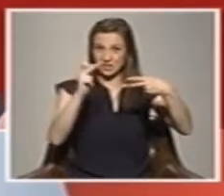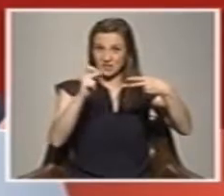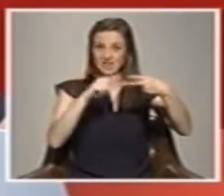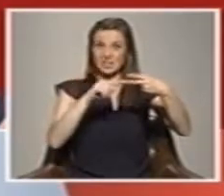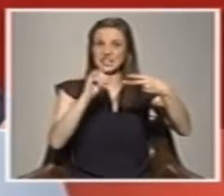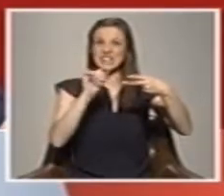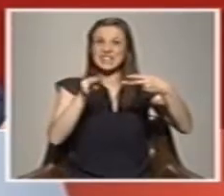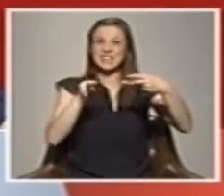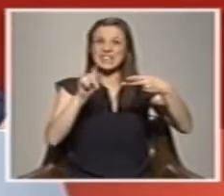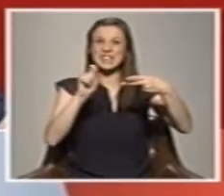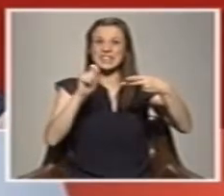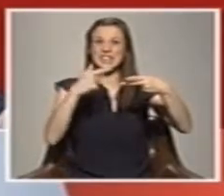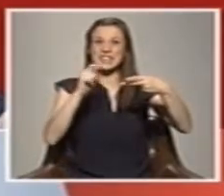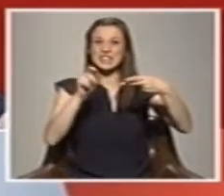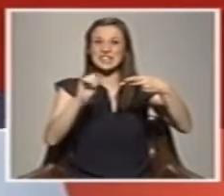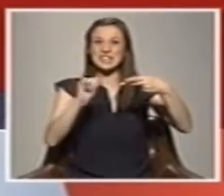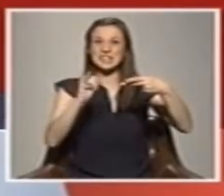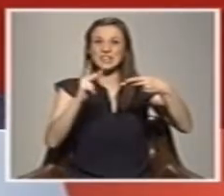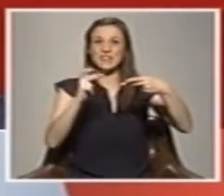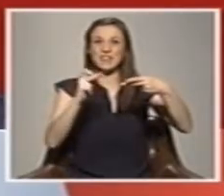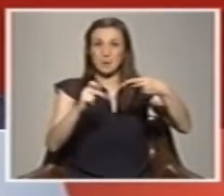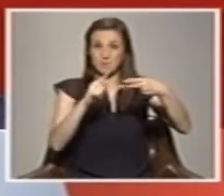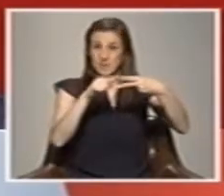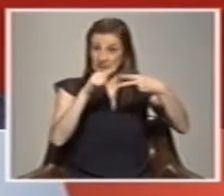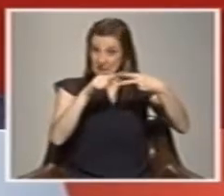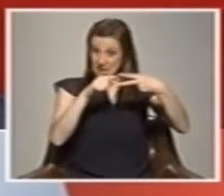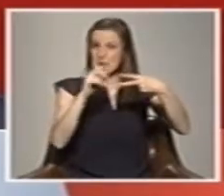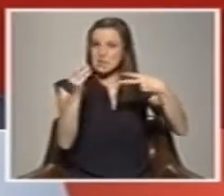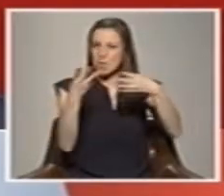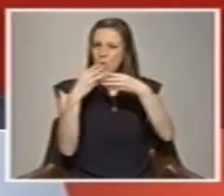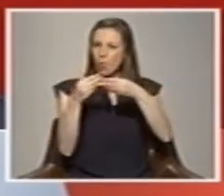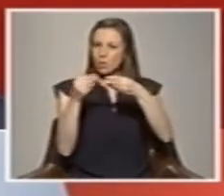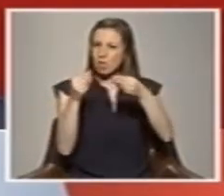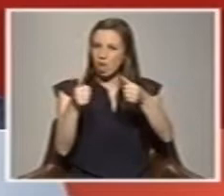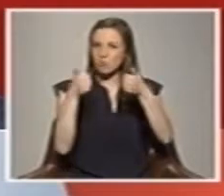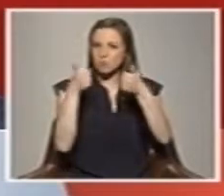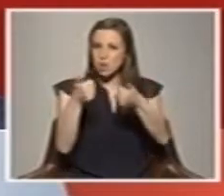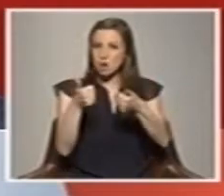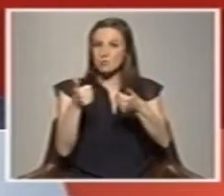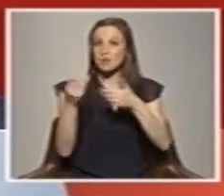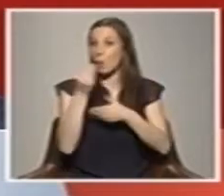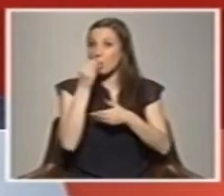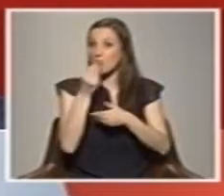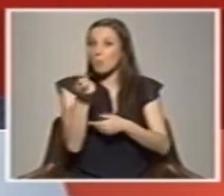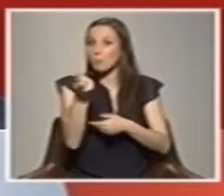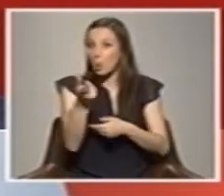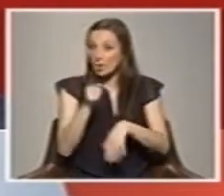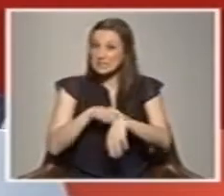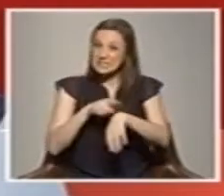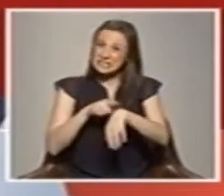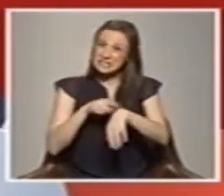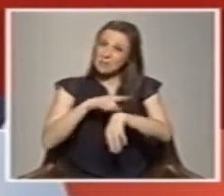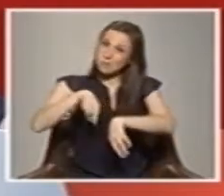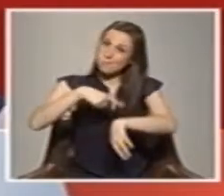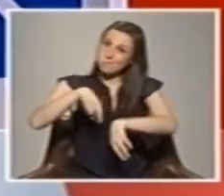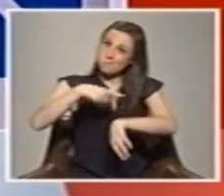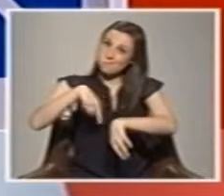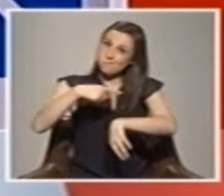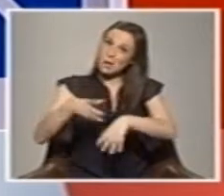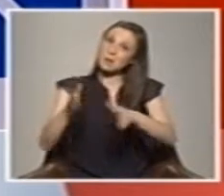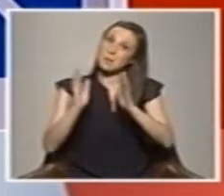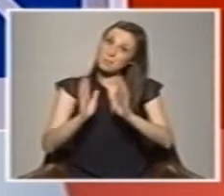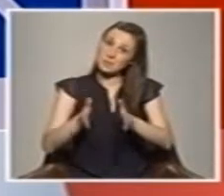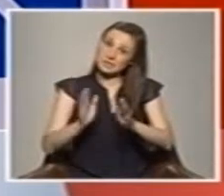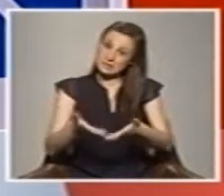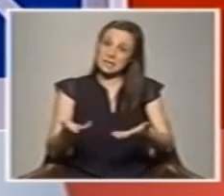produção extensiva tem mais qualidade, mas produz menos alimentos. Demora mais tempo e produz menos. A